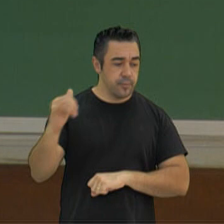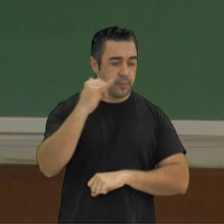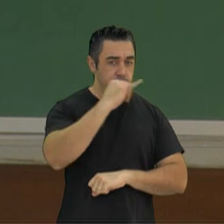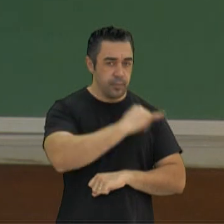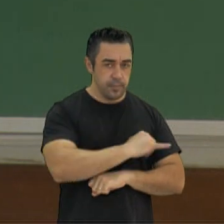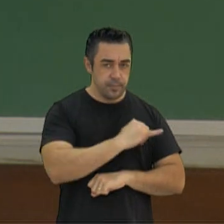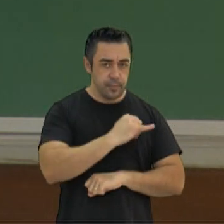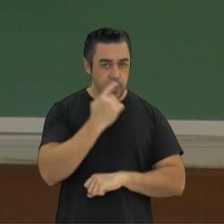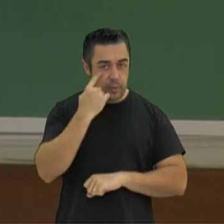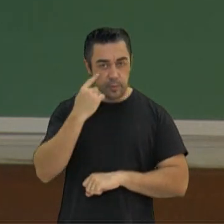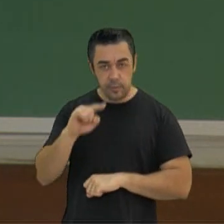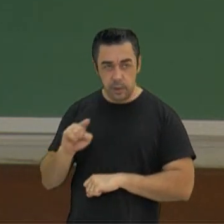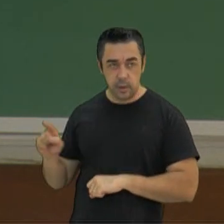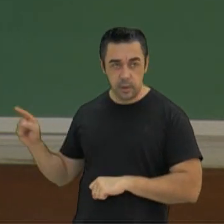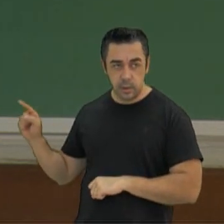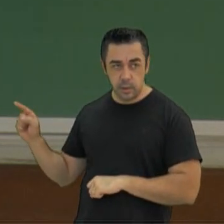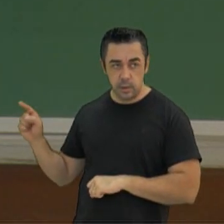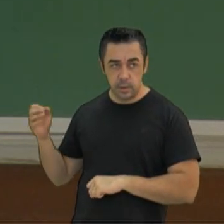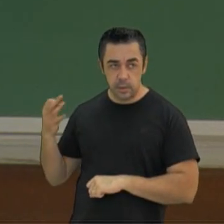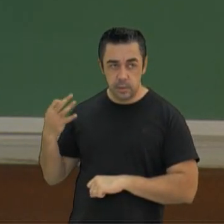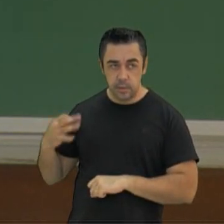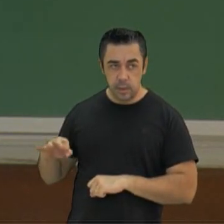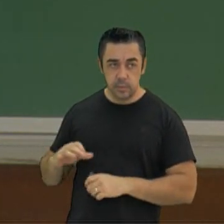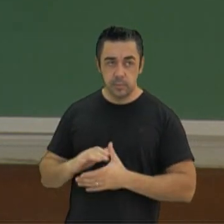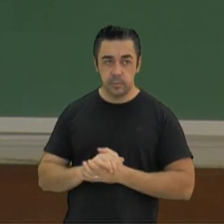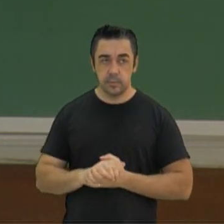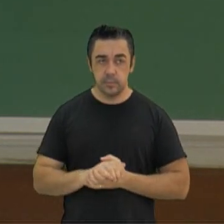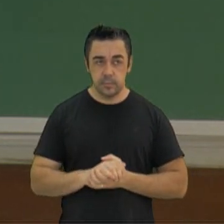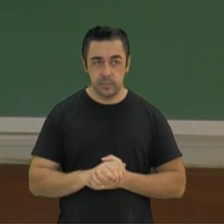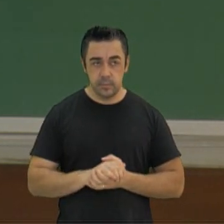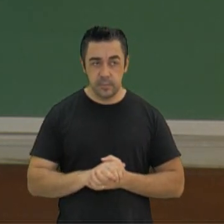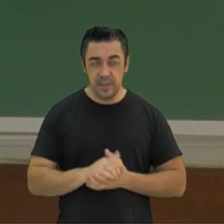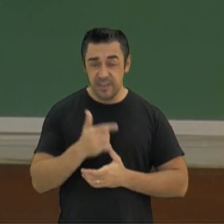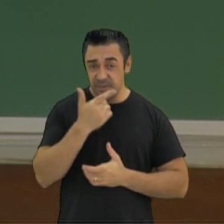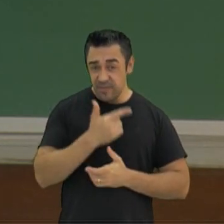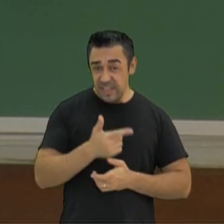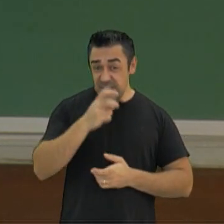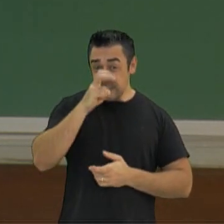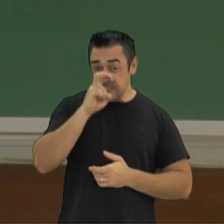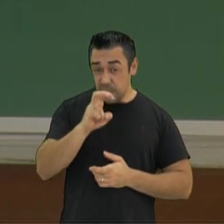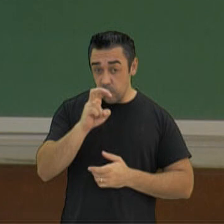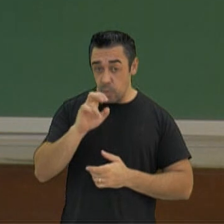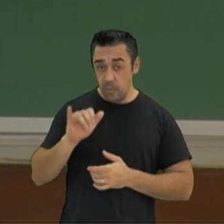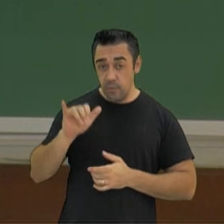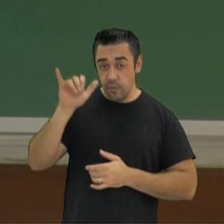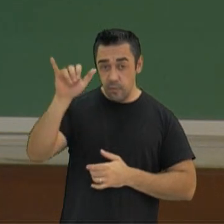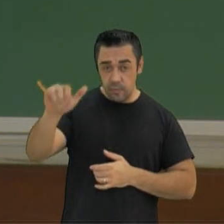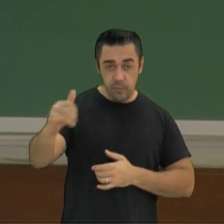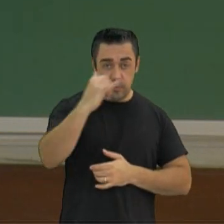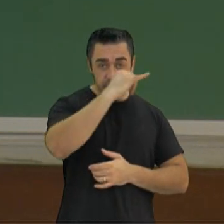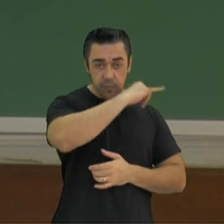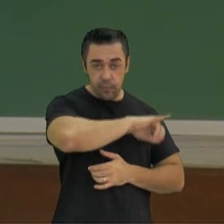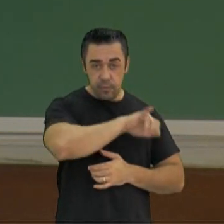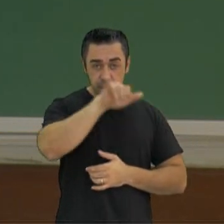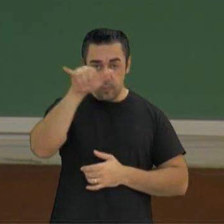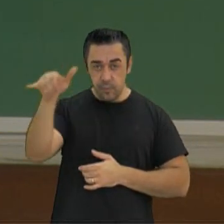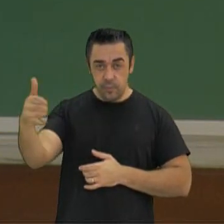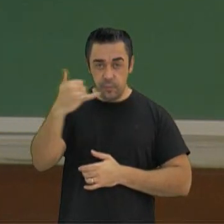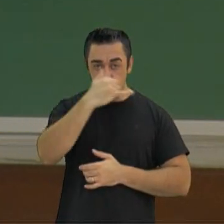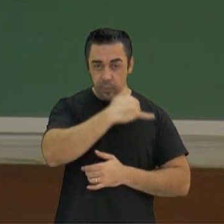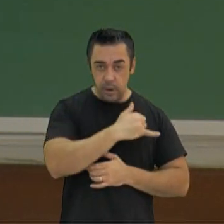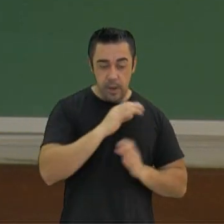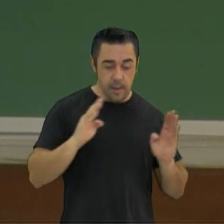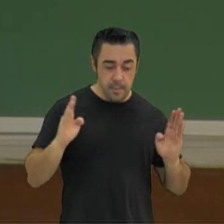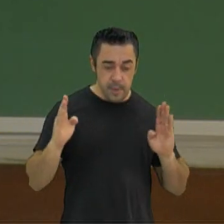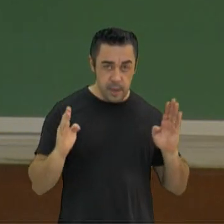vamos voltar lá para a gente rever bem certinho o que está dizendo? São 25 voos em períodos